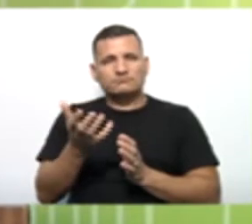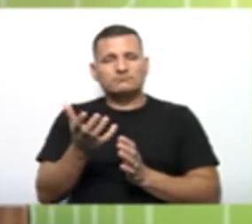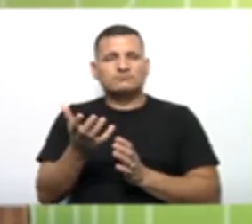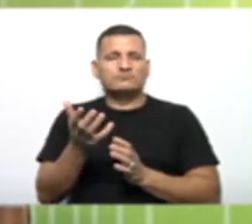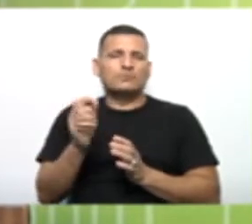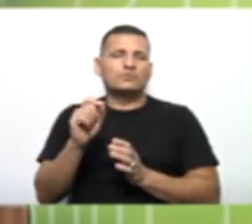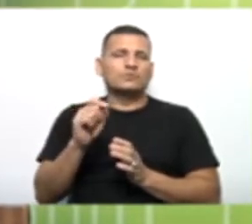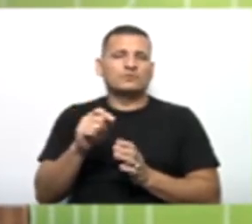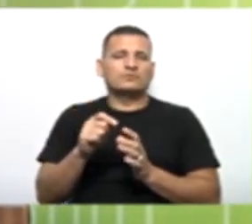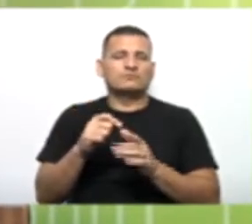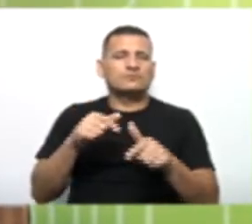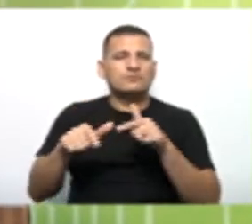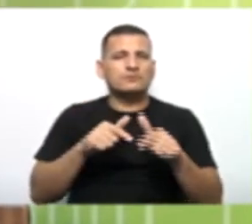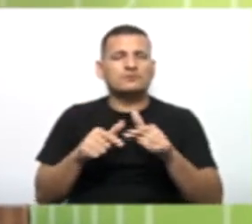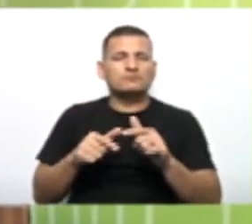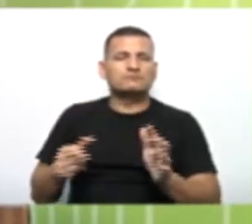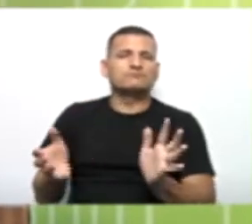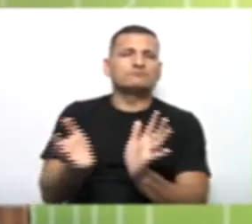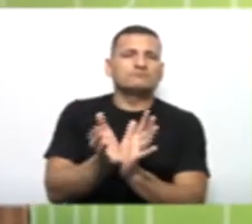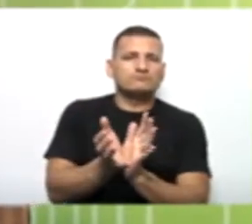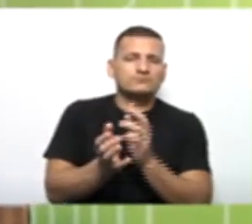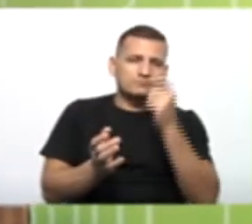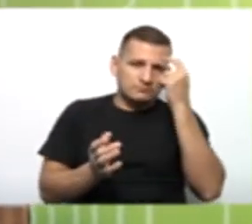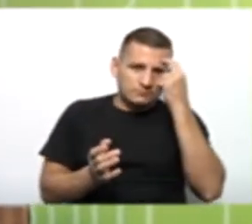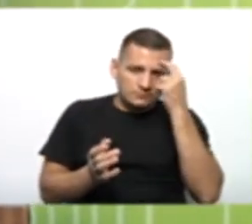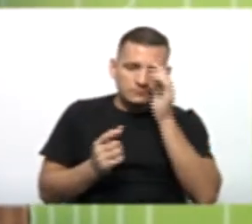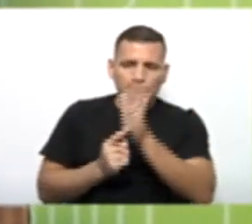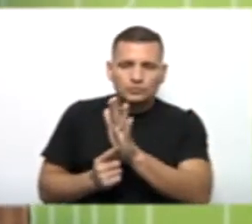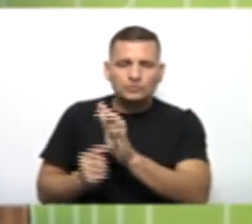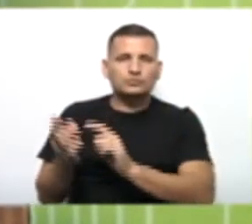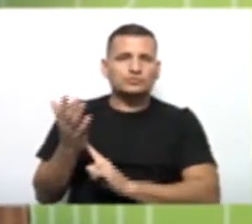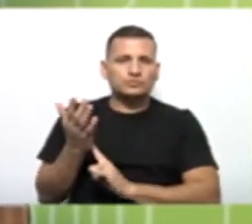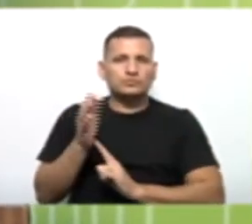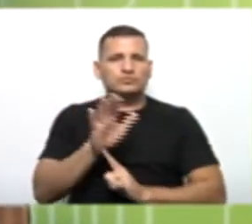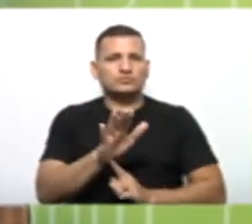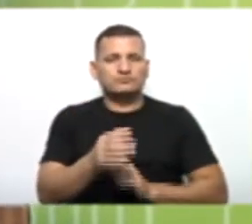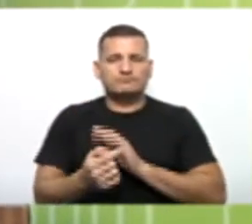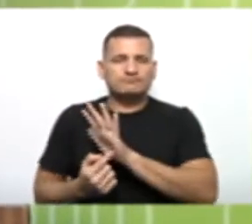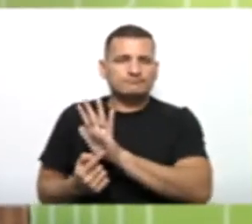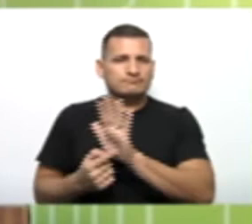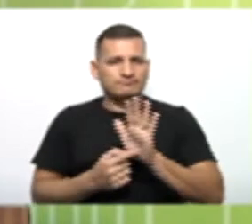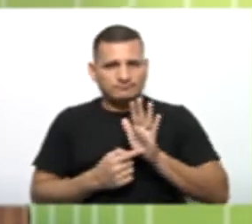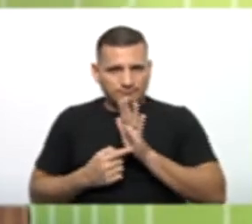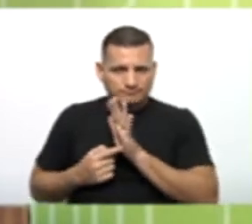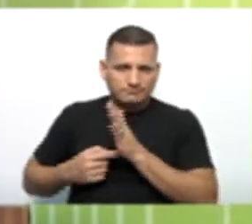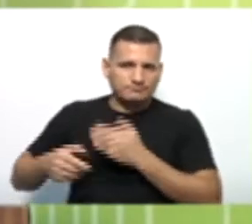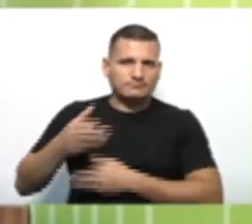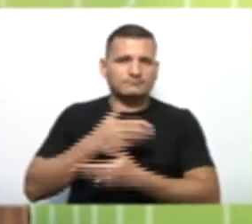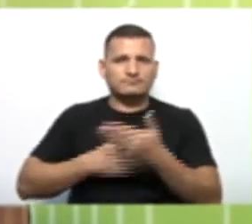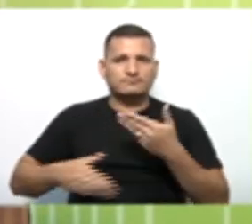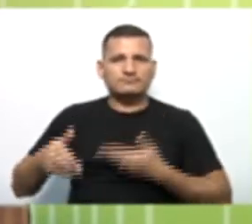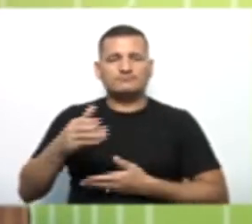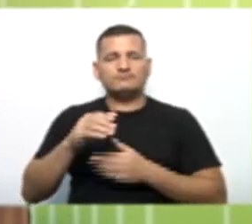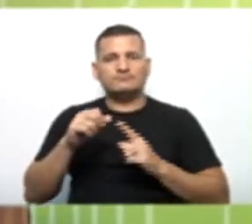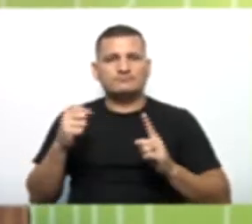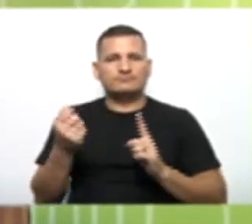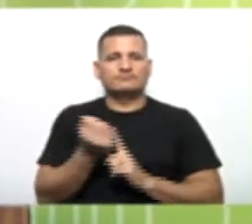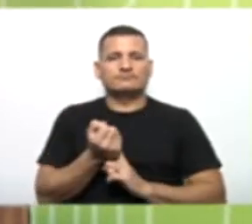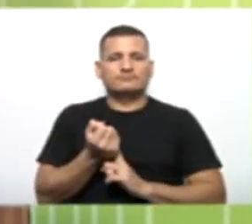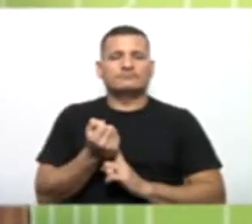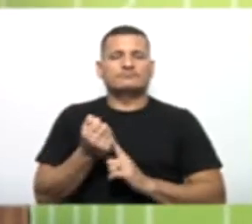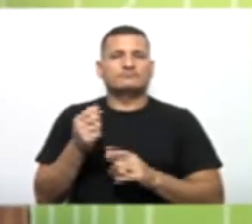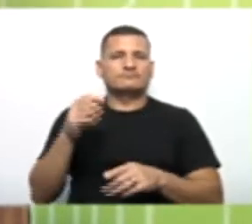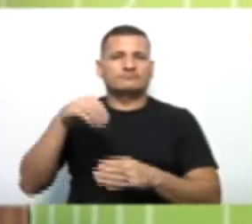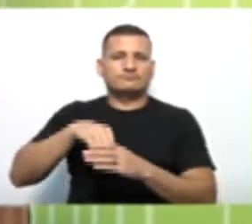agir de uma forma coletiva um pensando no outro um pen a harmonia social e na harmonia que deve existir